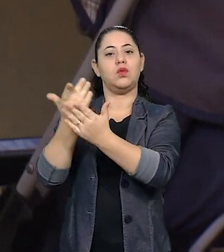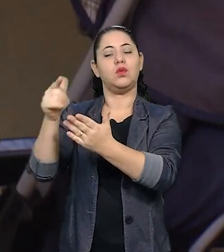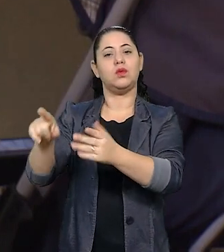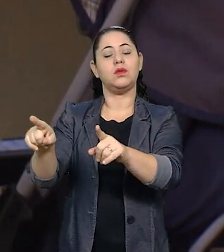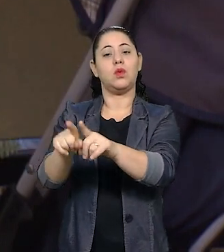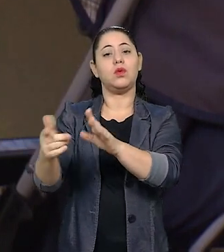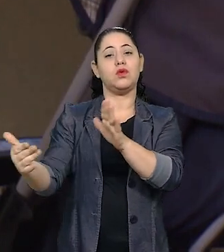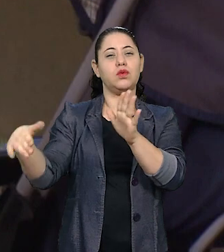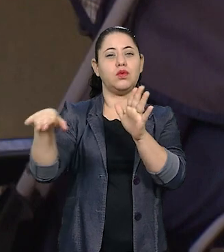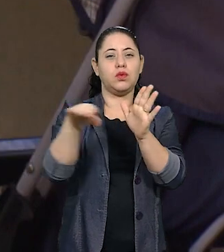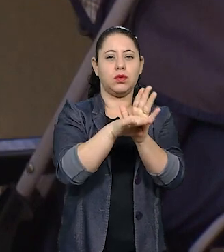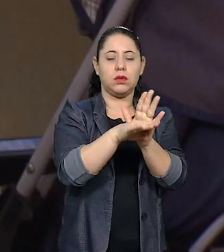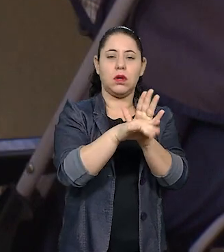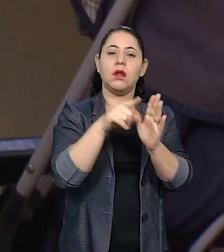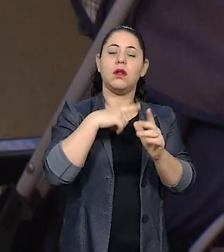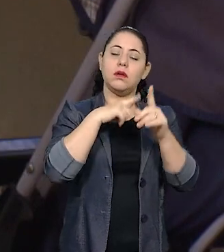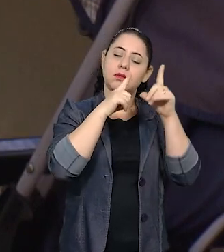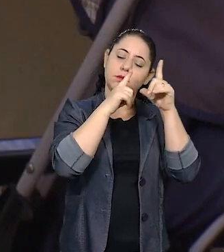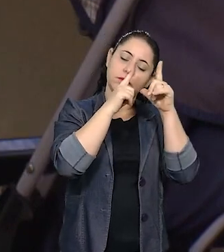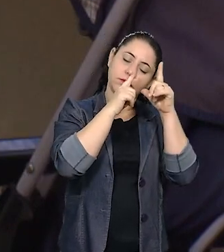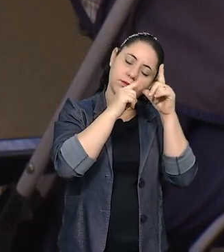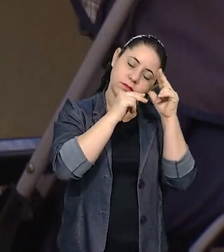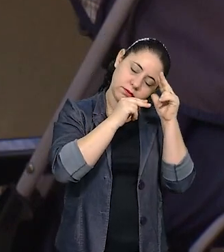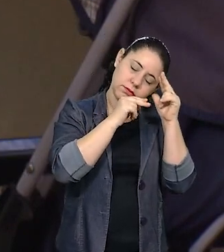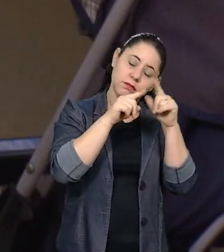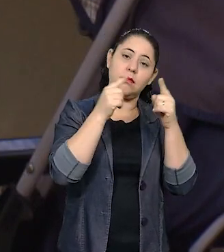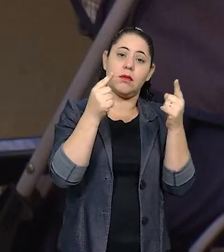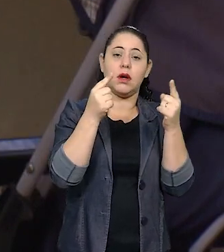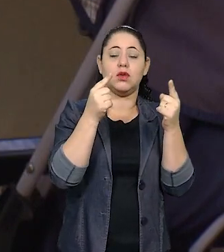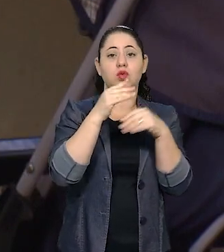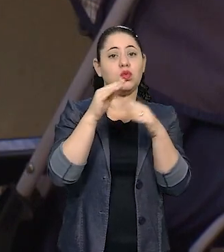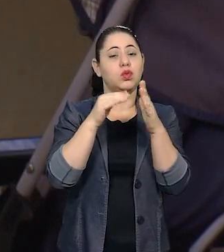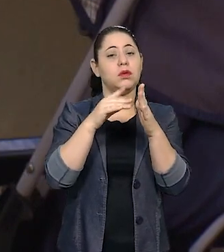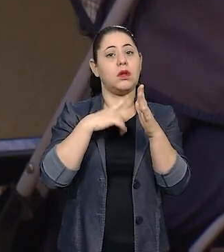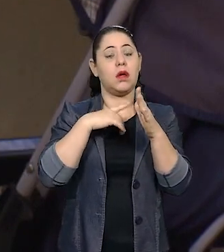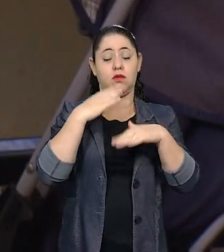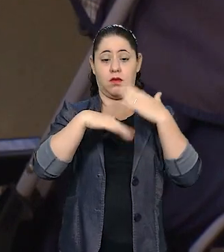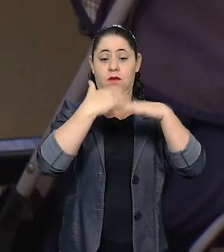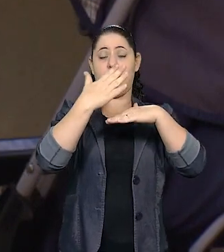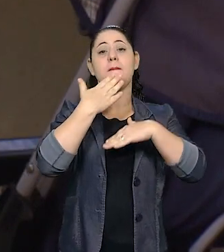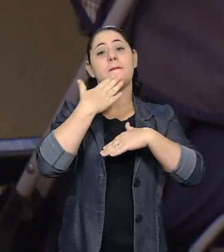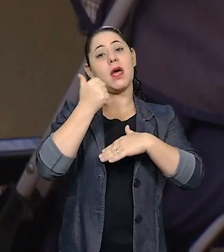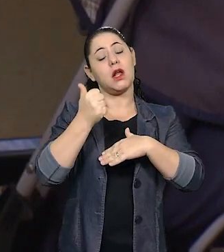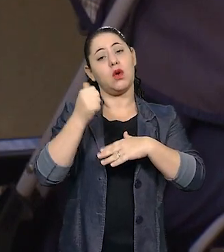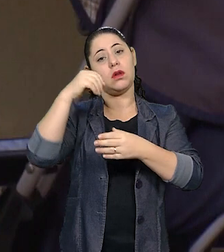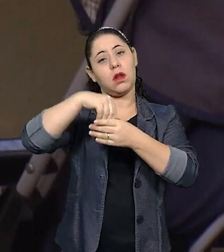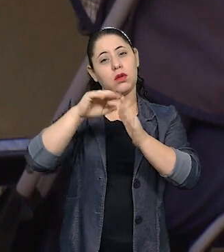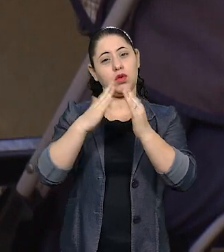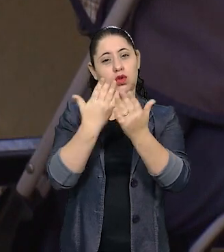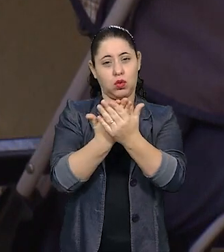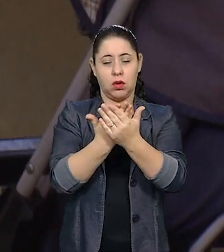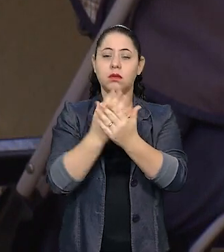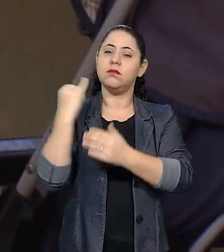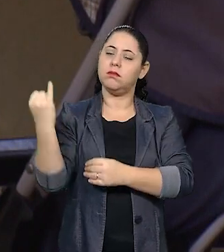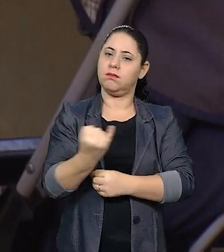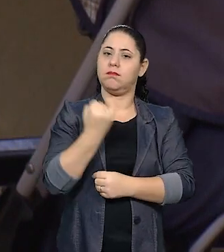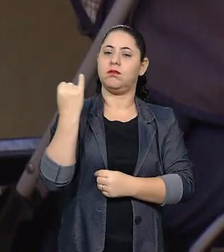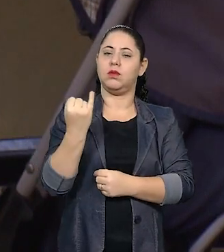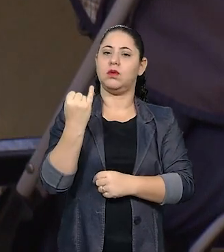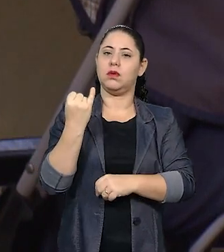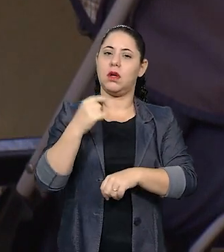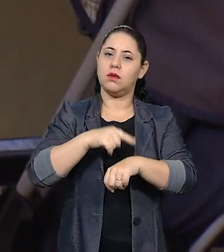para quieta. Aí a gente fica aqui, tem a rotina de eu levar minha filha lá para ir para a escola. Ela vai, quando chega, tira